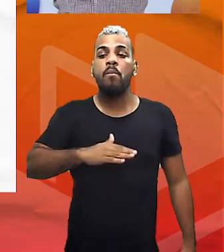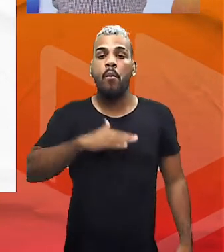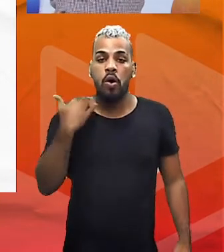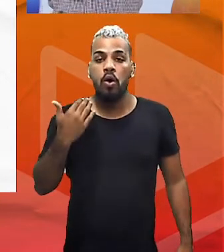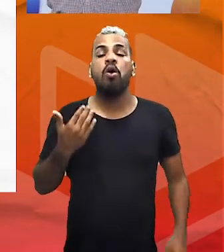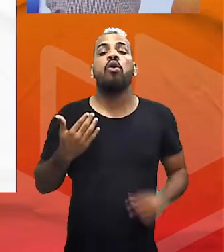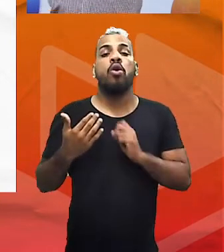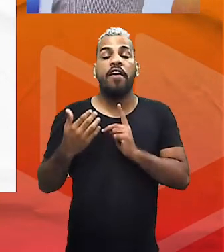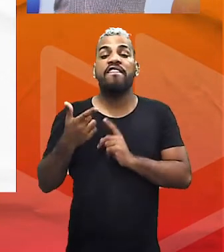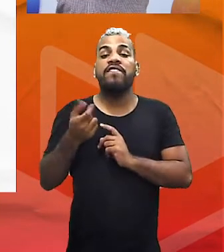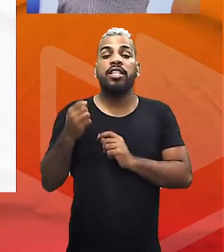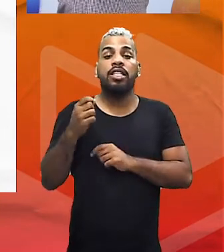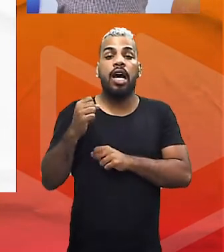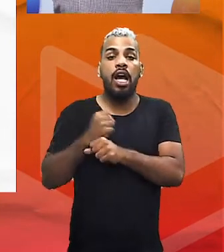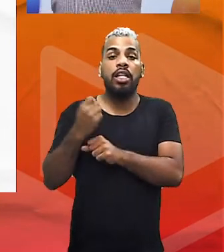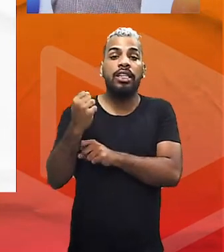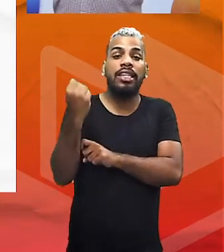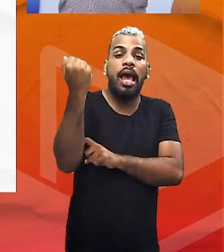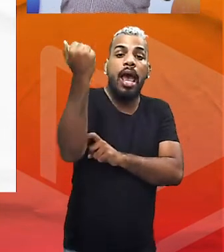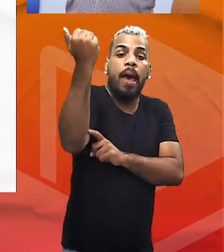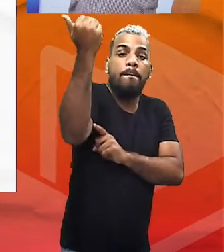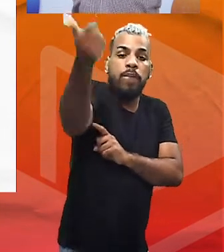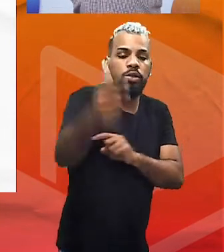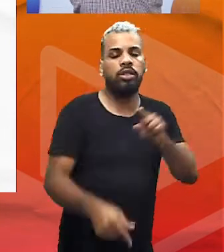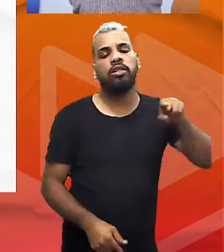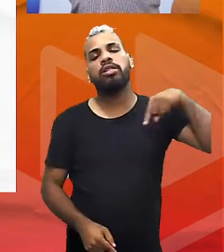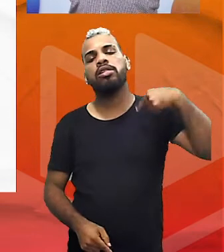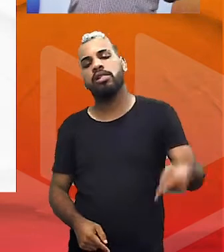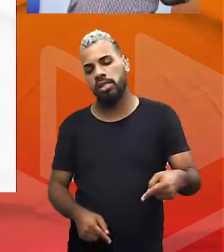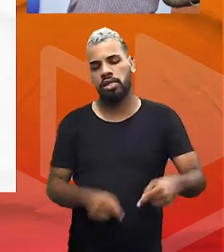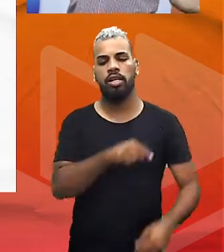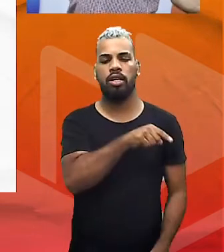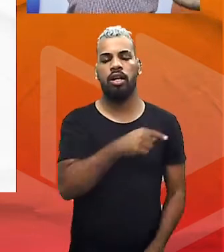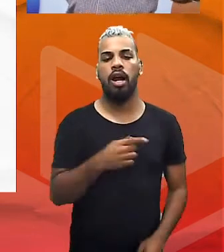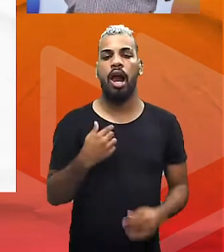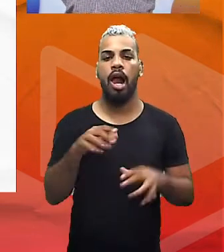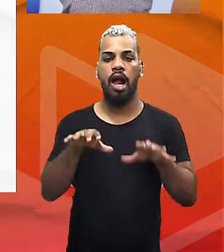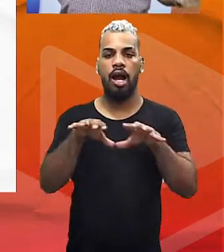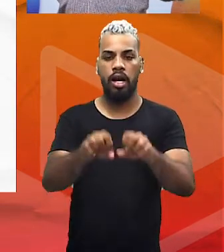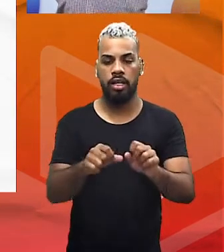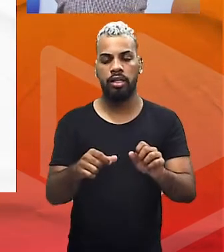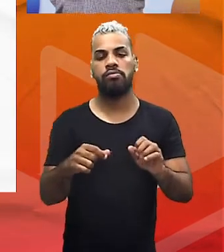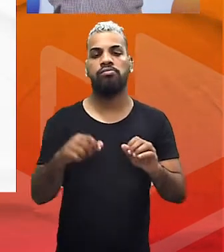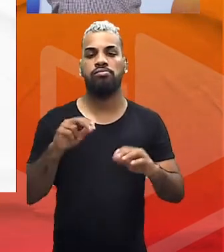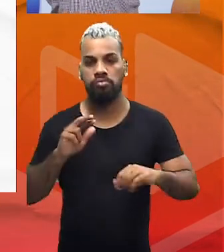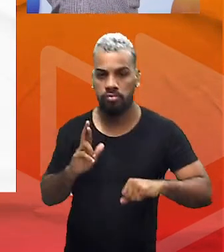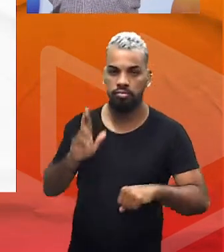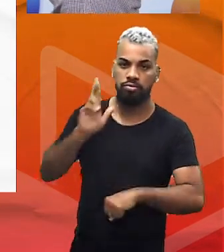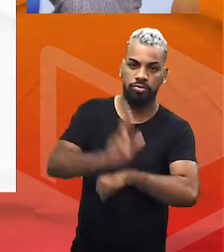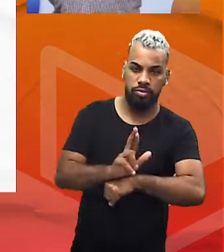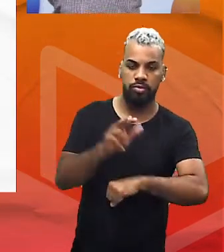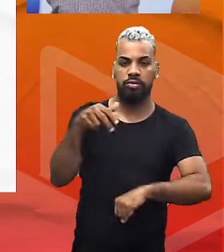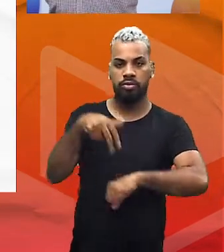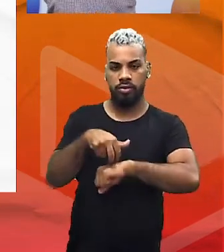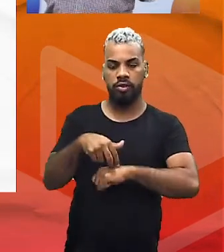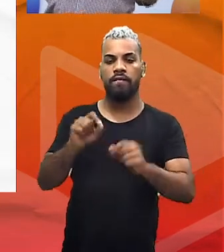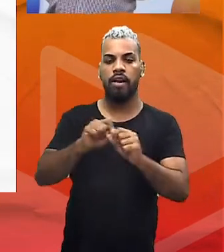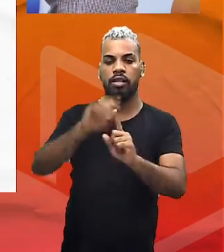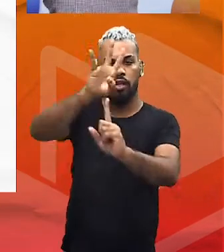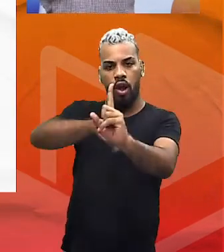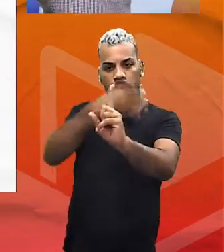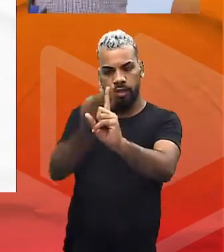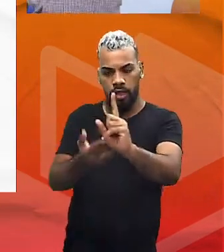a Machado de Assis assume a Academia, ele faz com que o Alencar seja homenageado, é o